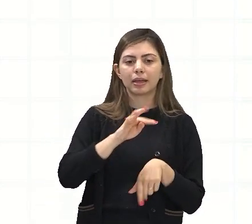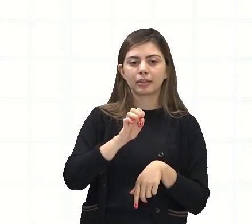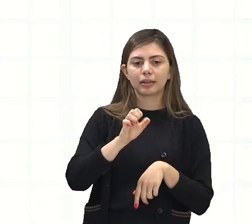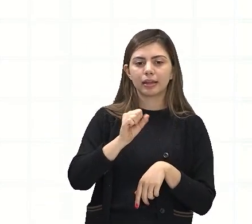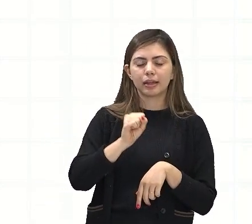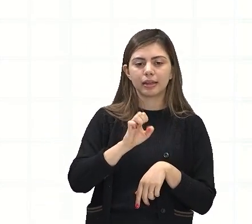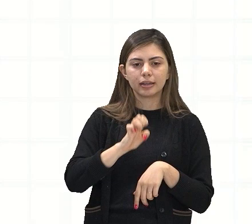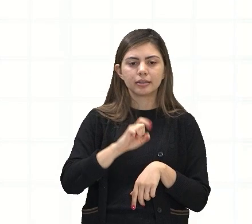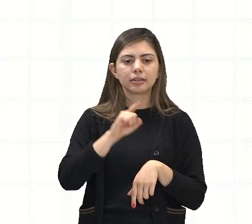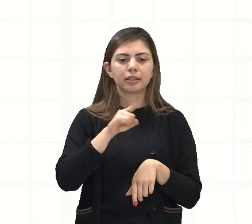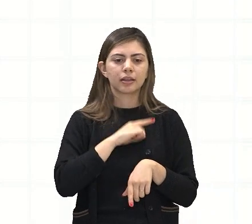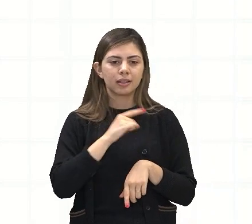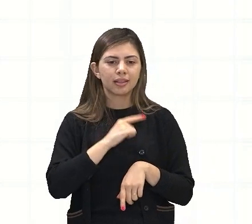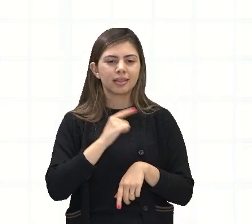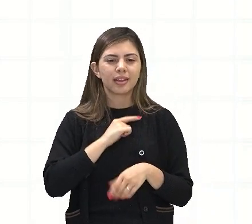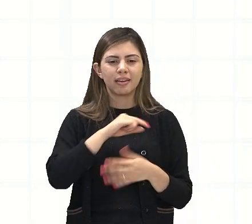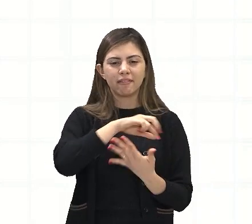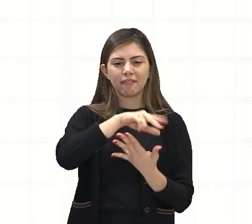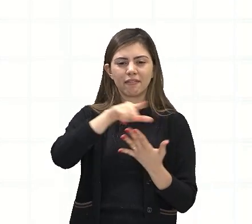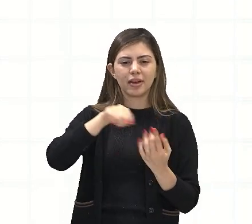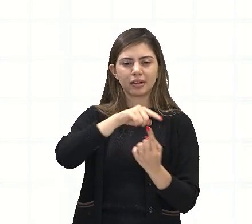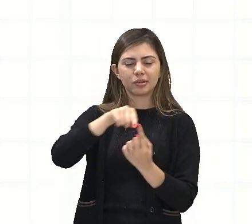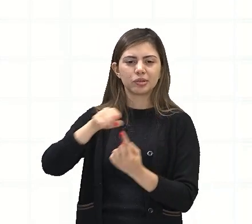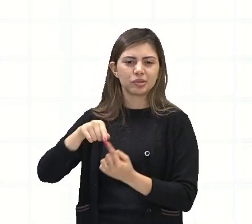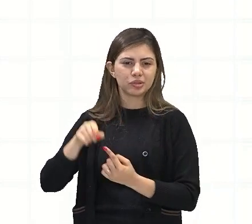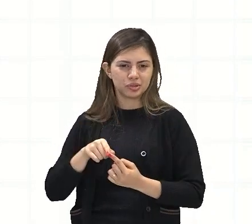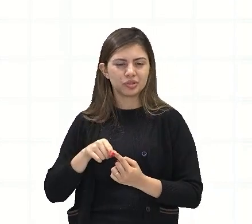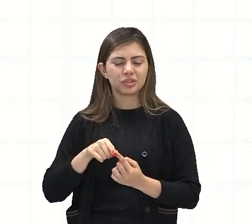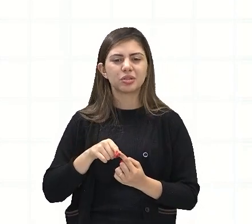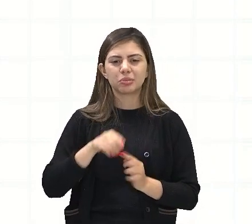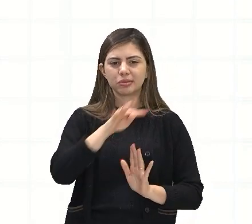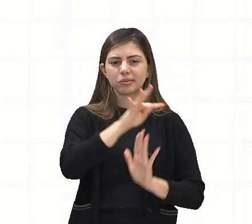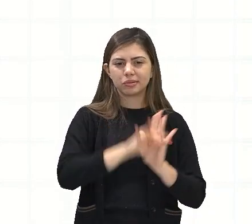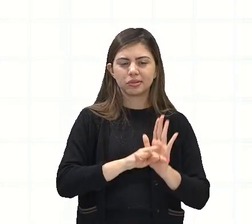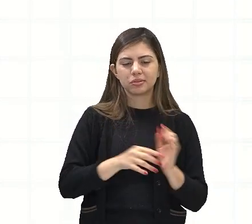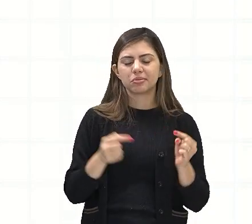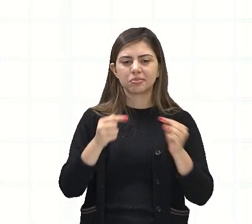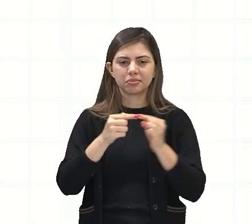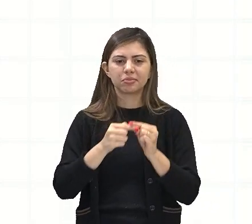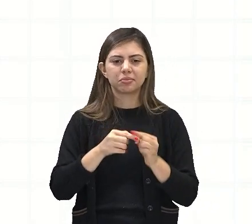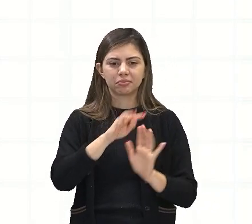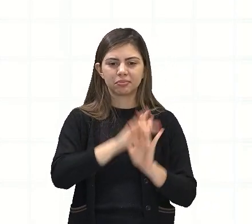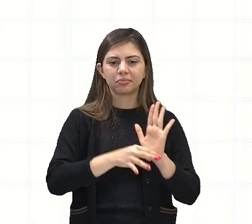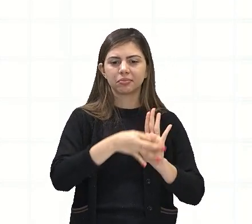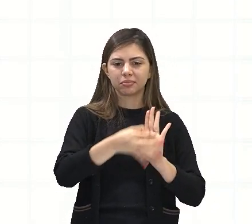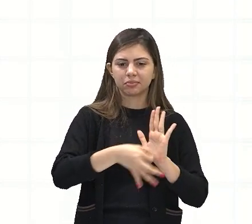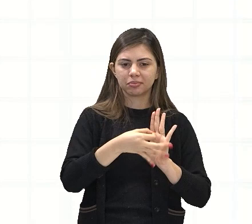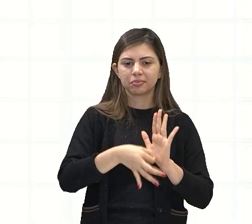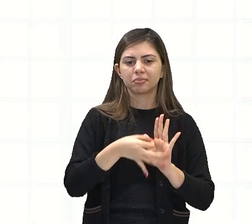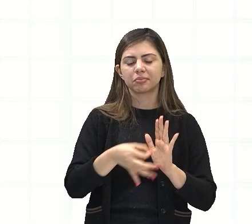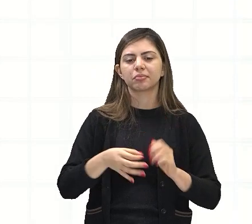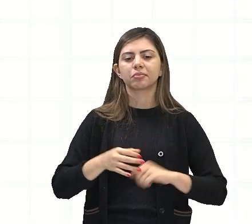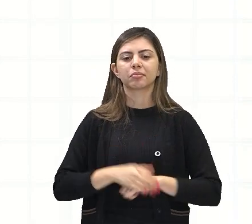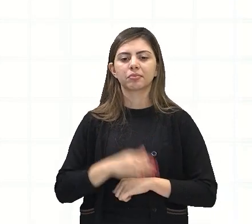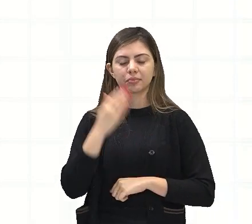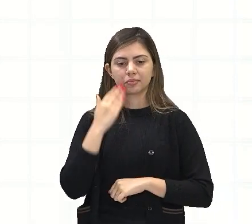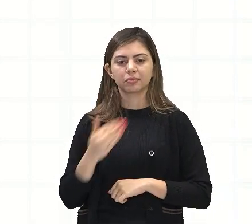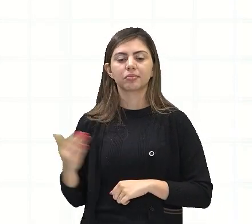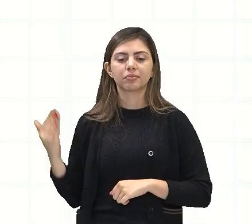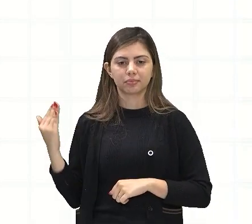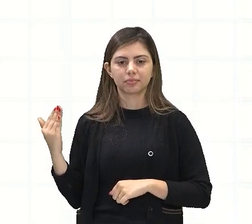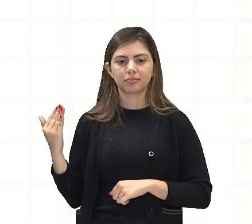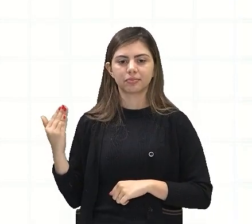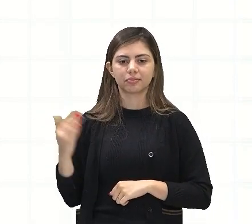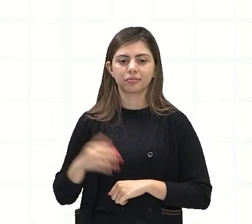monografia, conferências, artigo de divulgação científica e a redação do Enem e a sua redação na